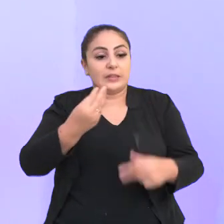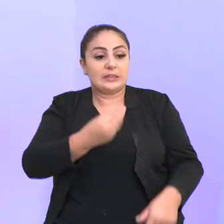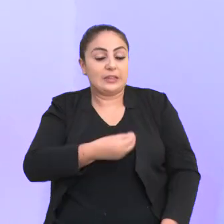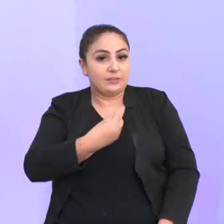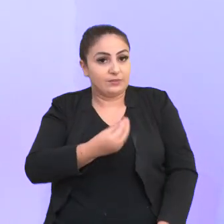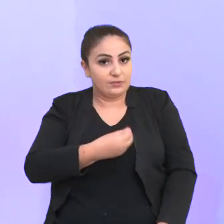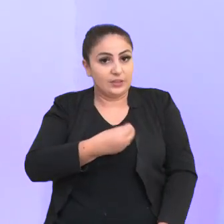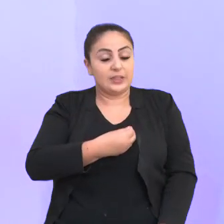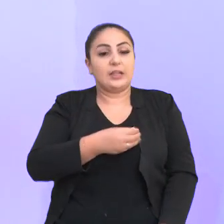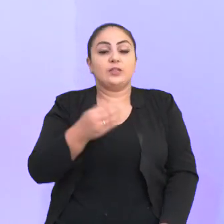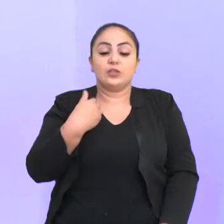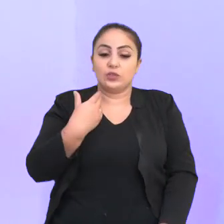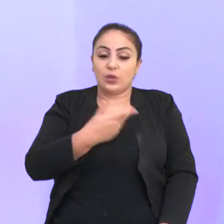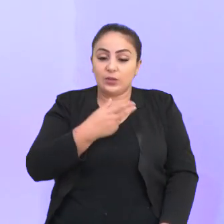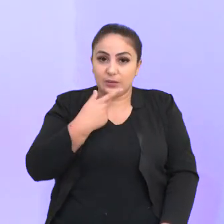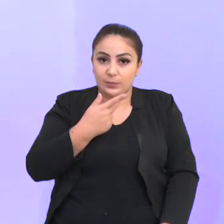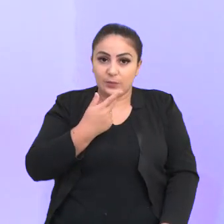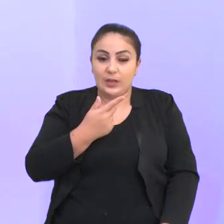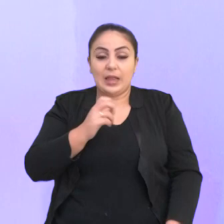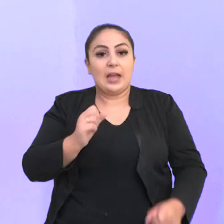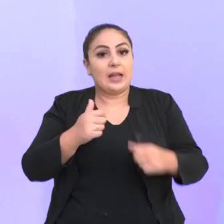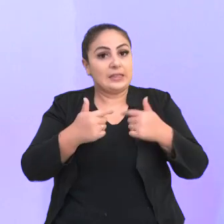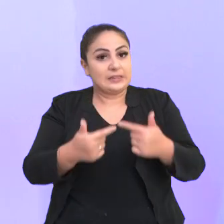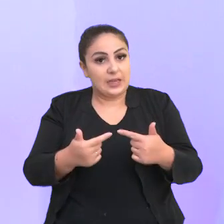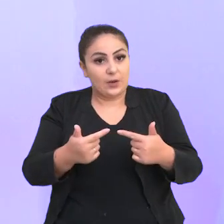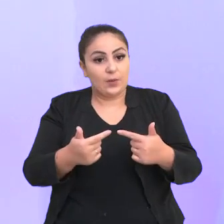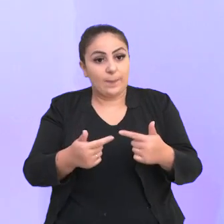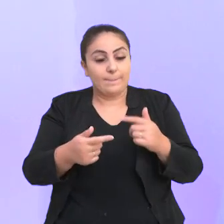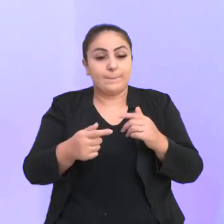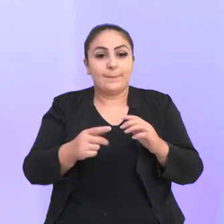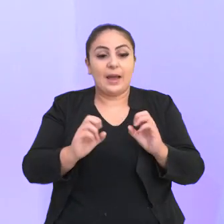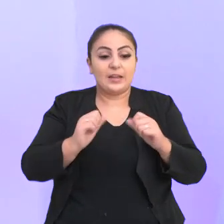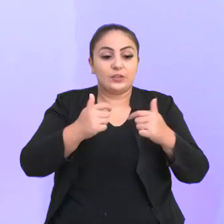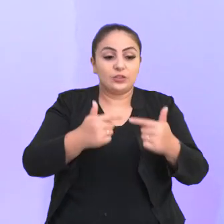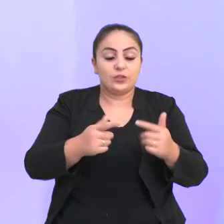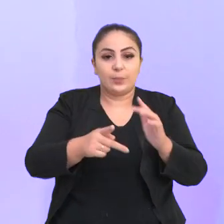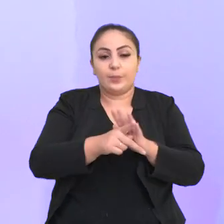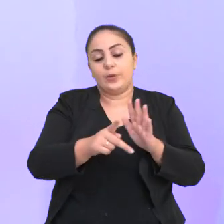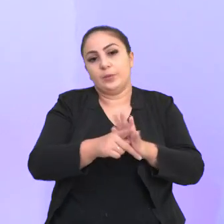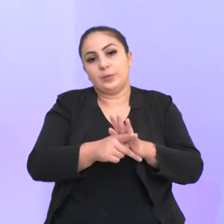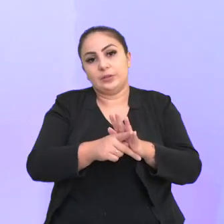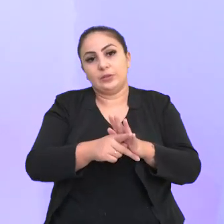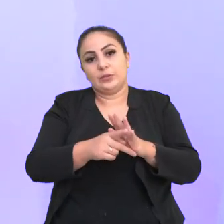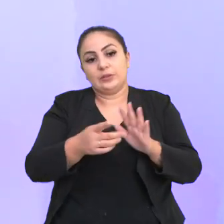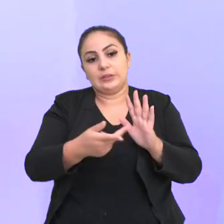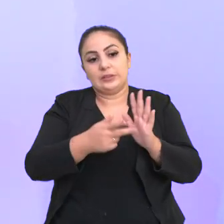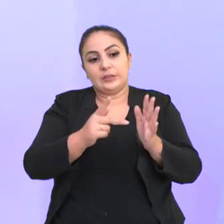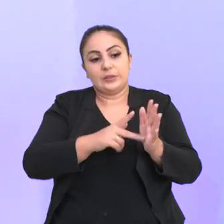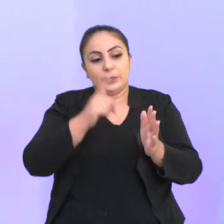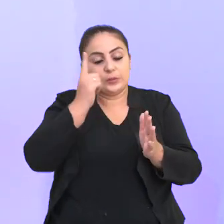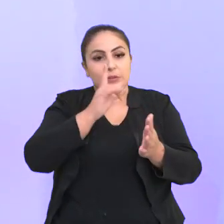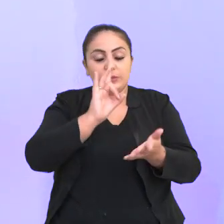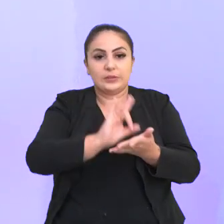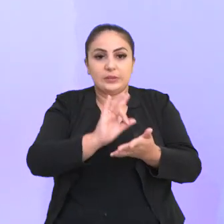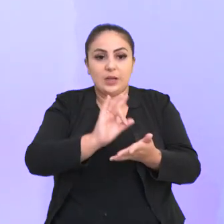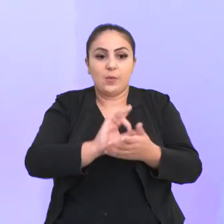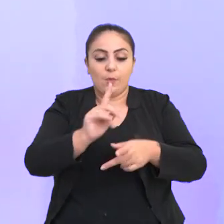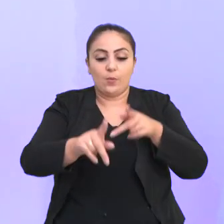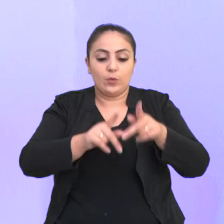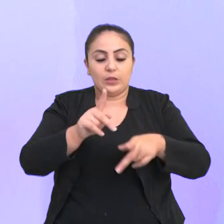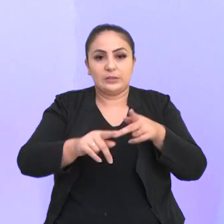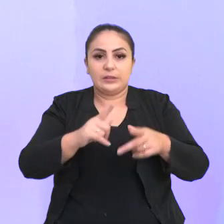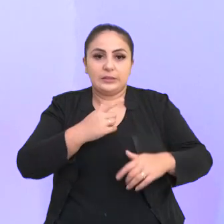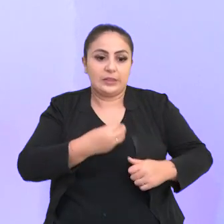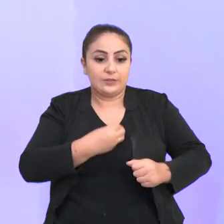falando de vidas, nós estamos falando de ações proativas, reitero, no sentido de garantir que a nossa